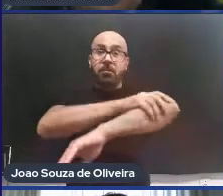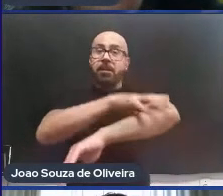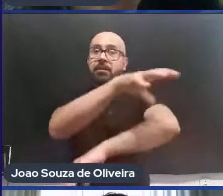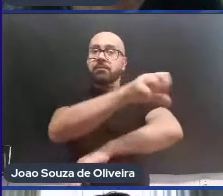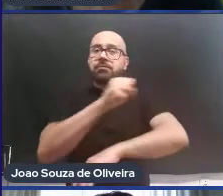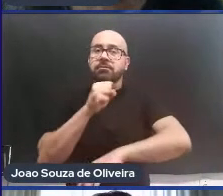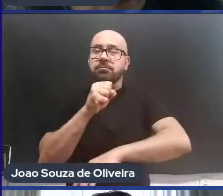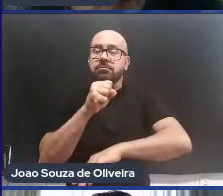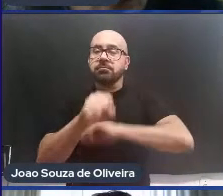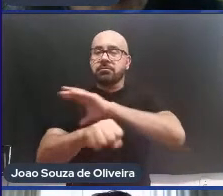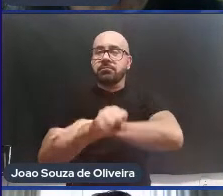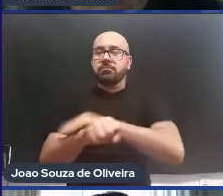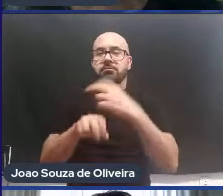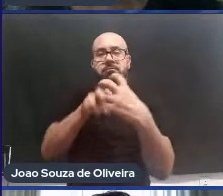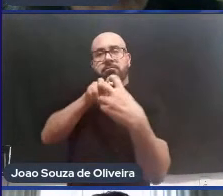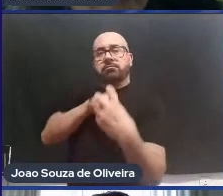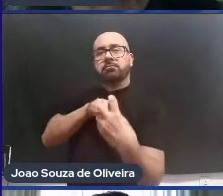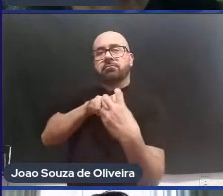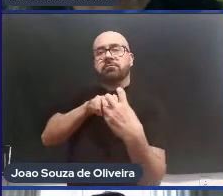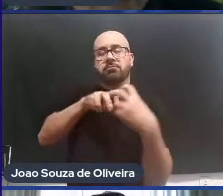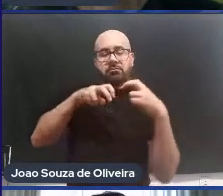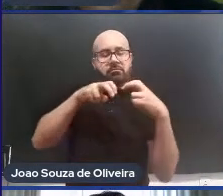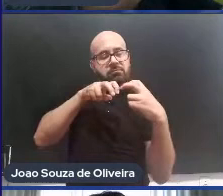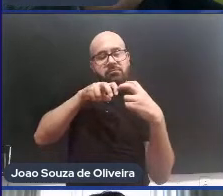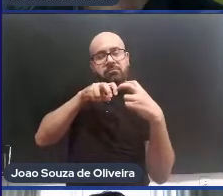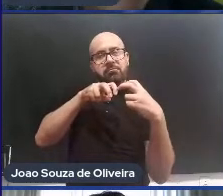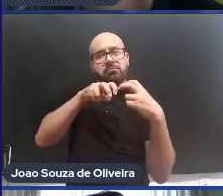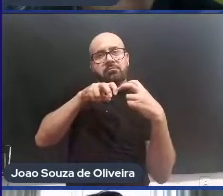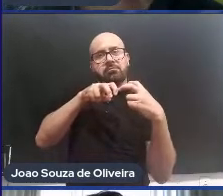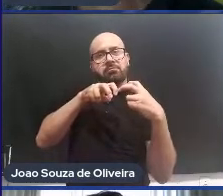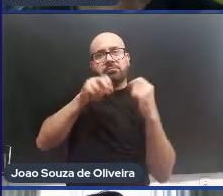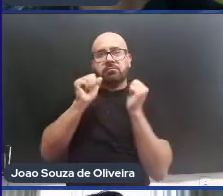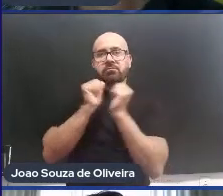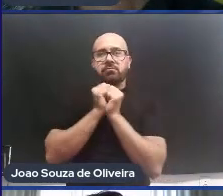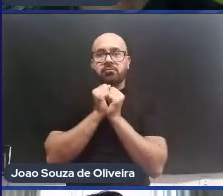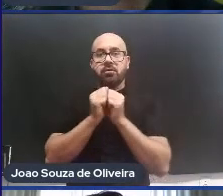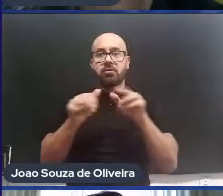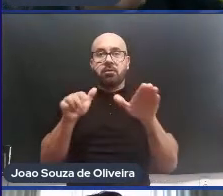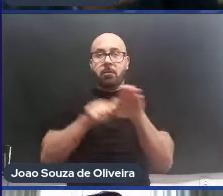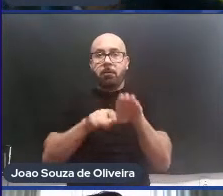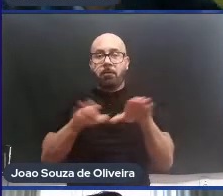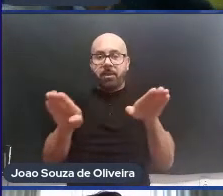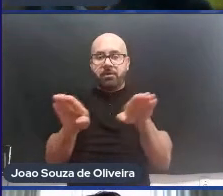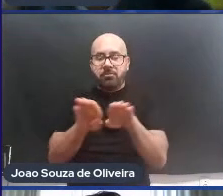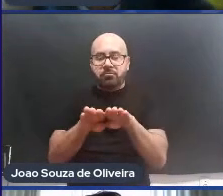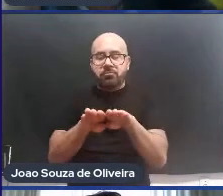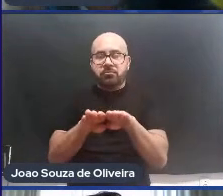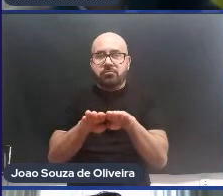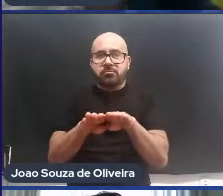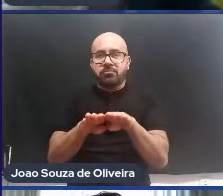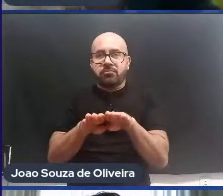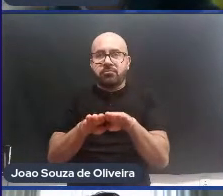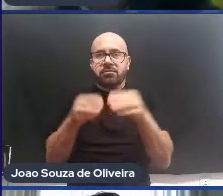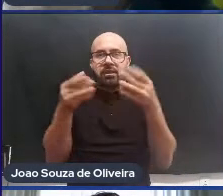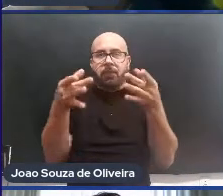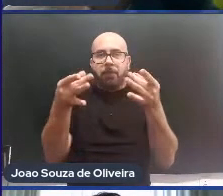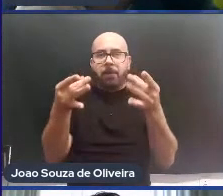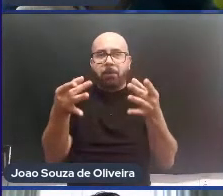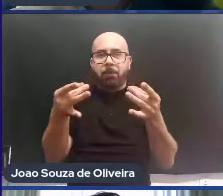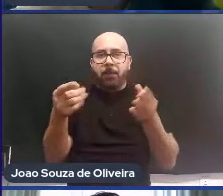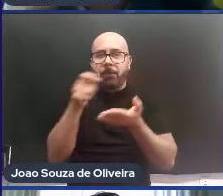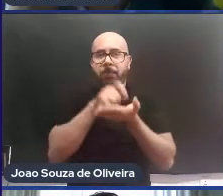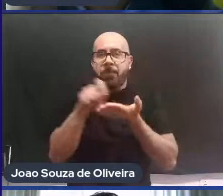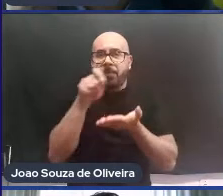sentar um de frente para o outro né juntar os pés bom então ele está descrevendo